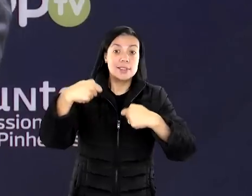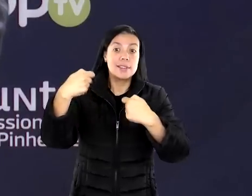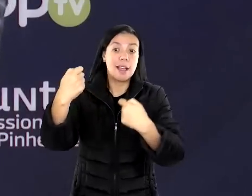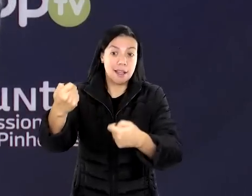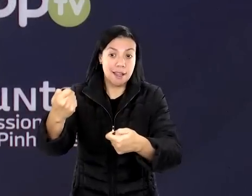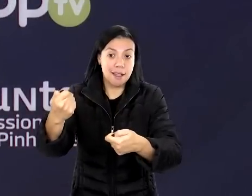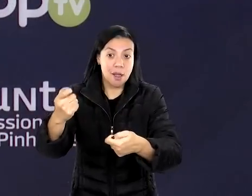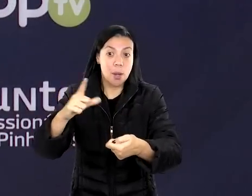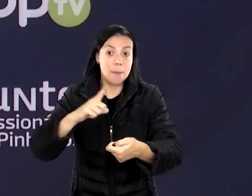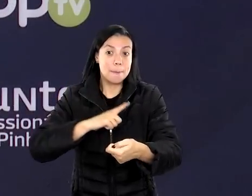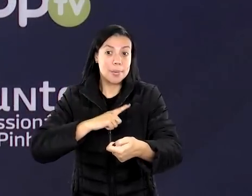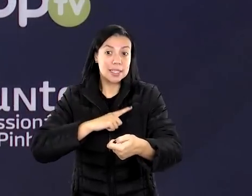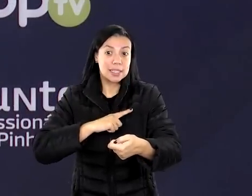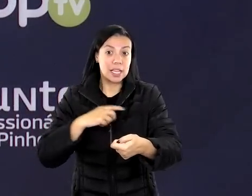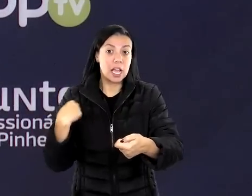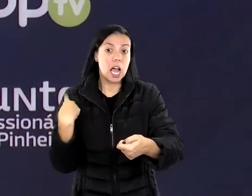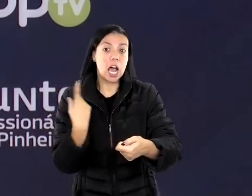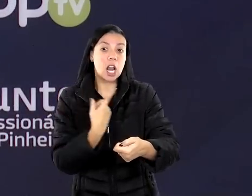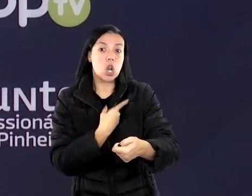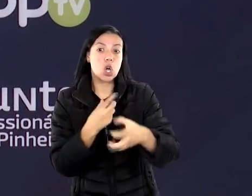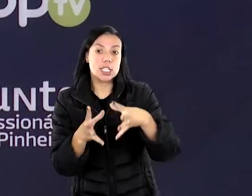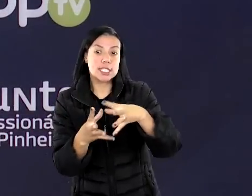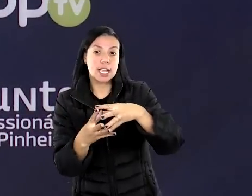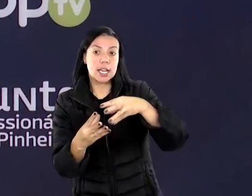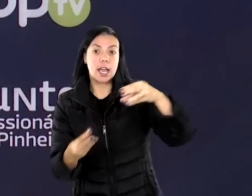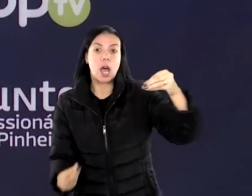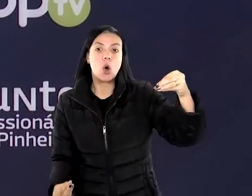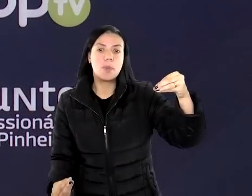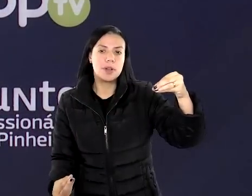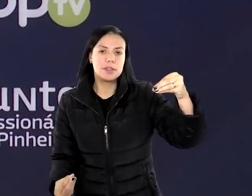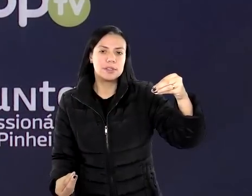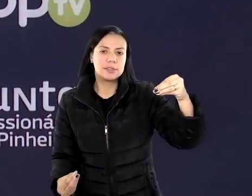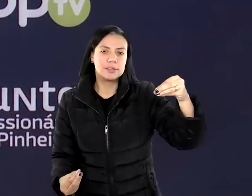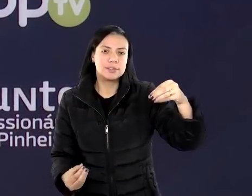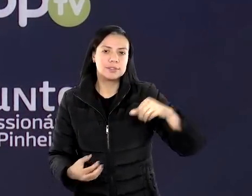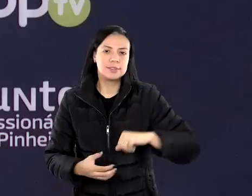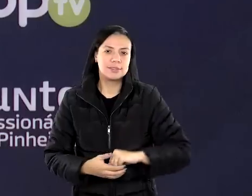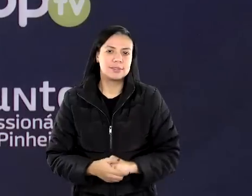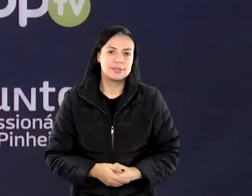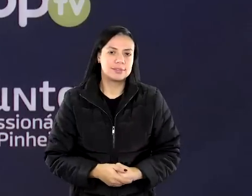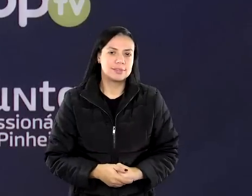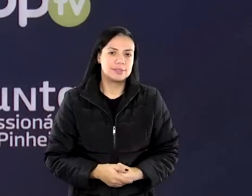Não está falando em troca do seu corpo, em troca da sua alma.